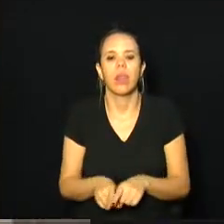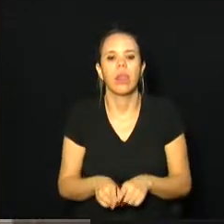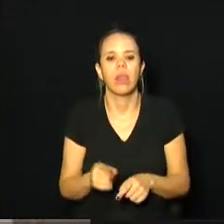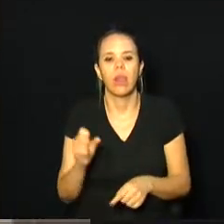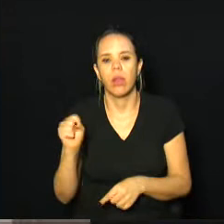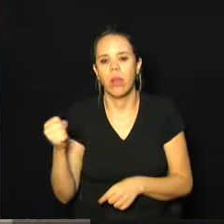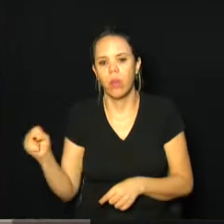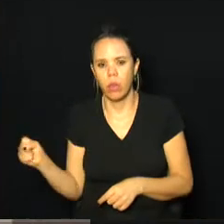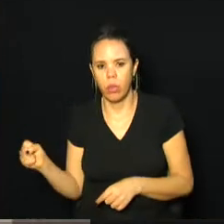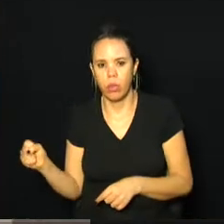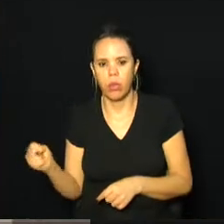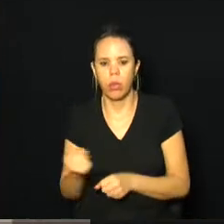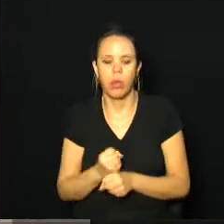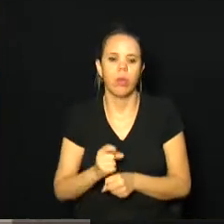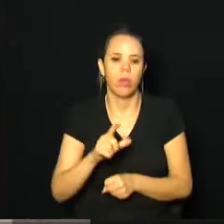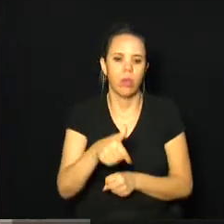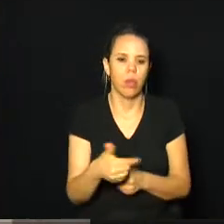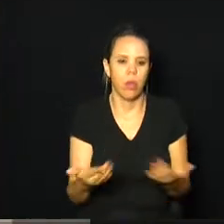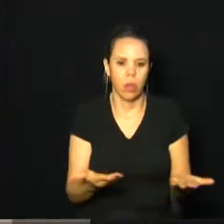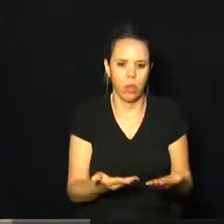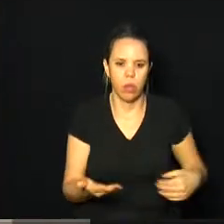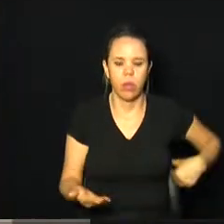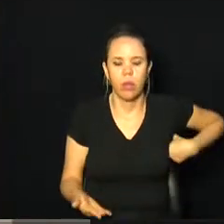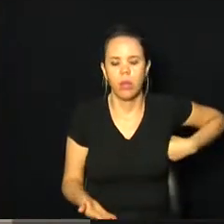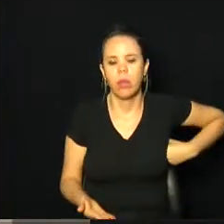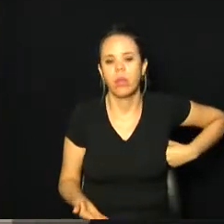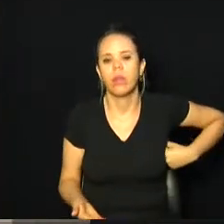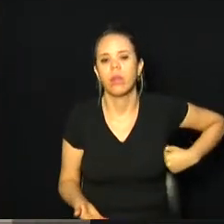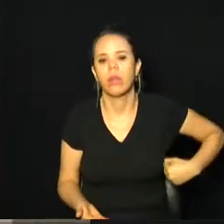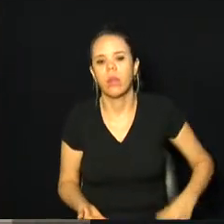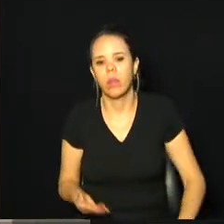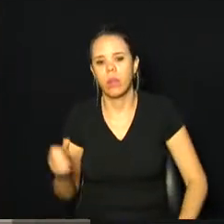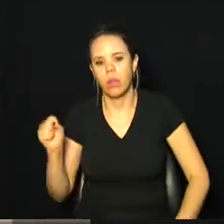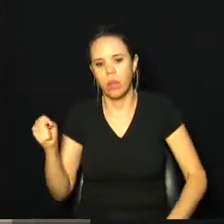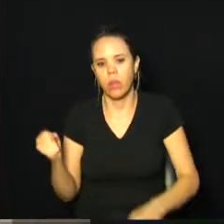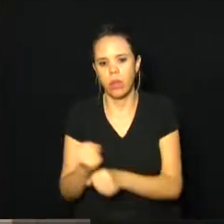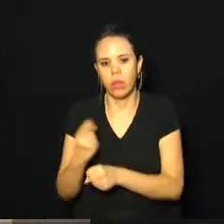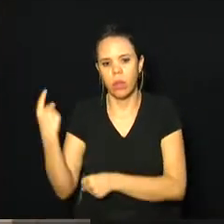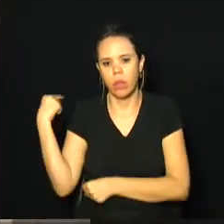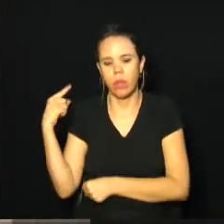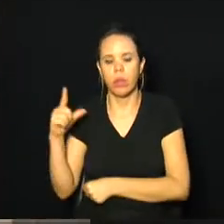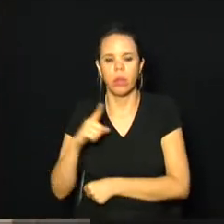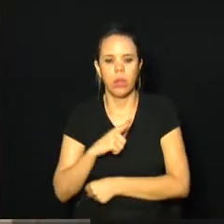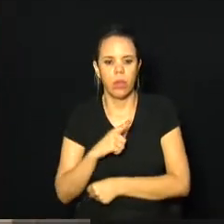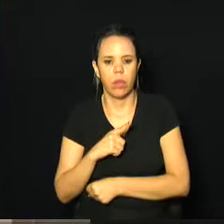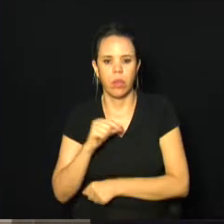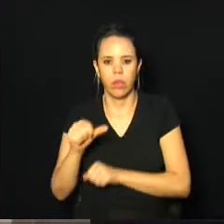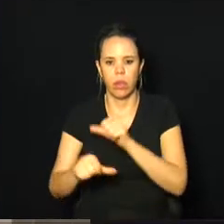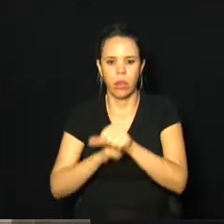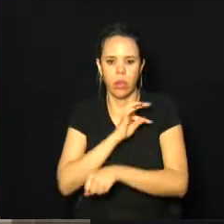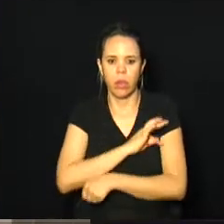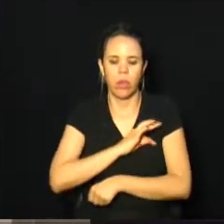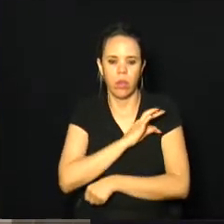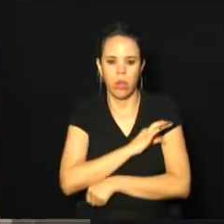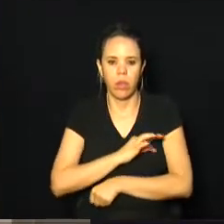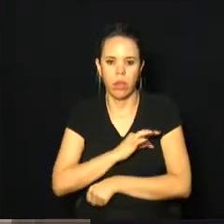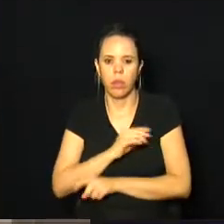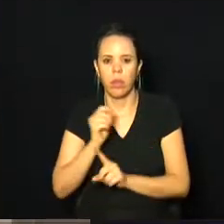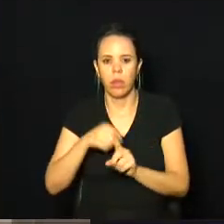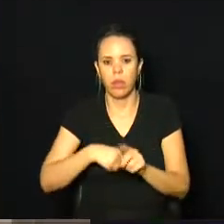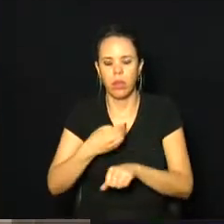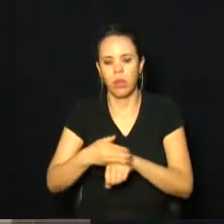88 para essa agora é que em 88 a gente teve Troca de técnico, um mês de